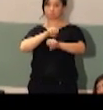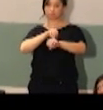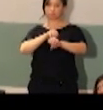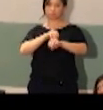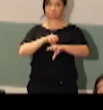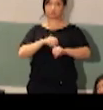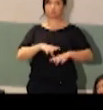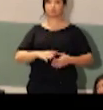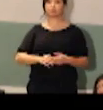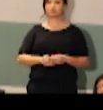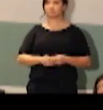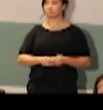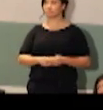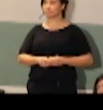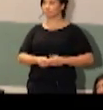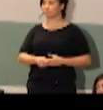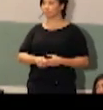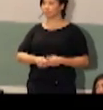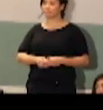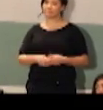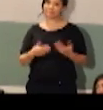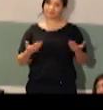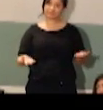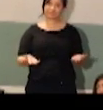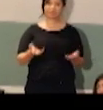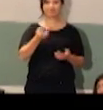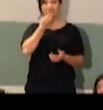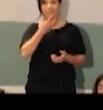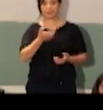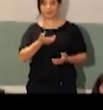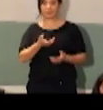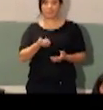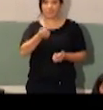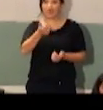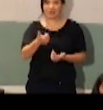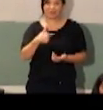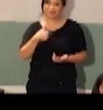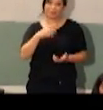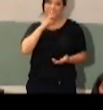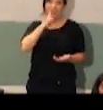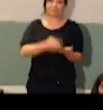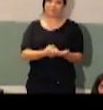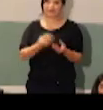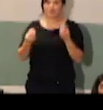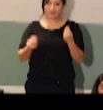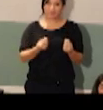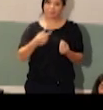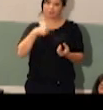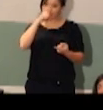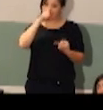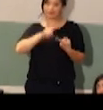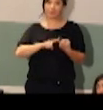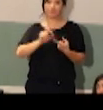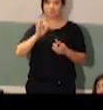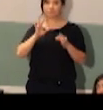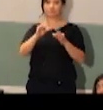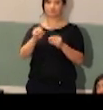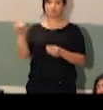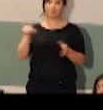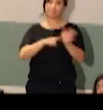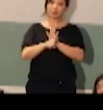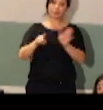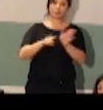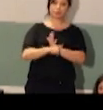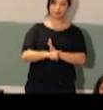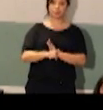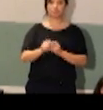Oi. Quase não ficou nada para o candidato responder. Eu tenho pleno acordo com essas indicações contidas na pergunta.